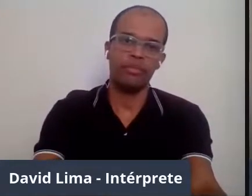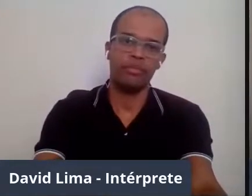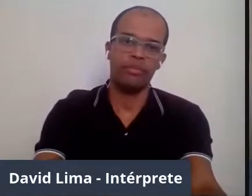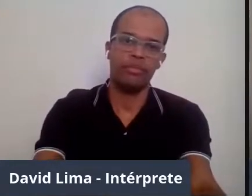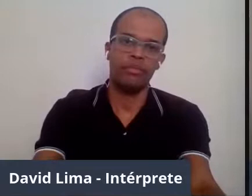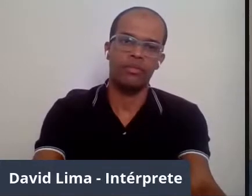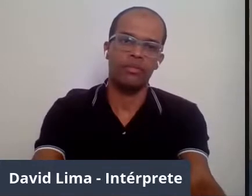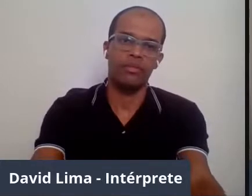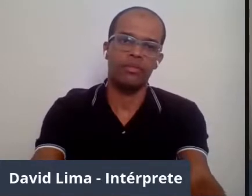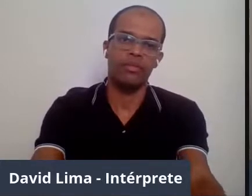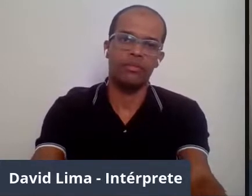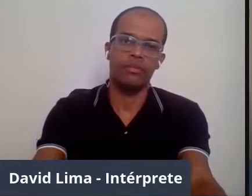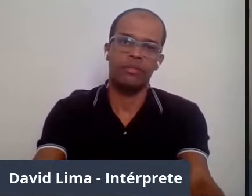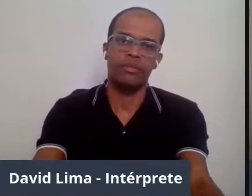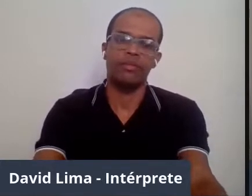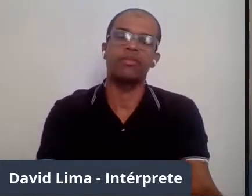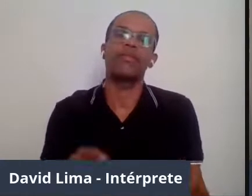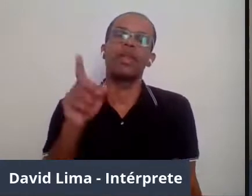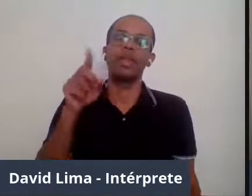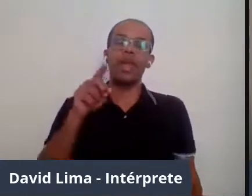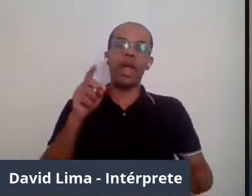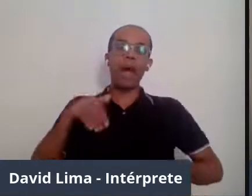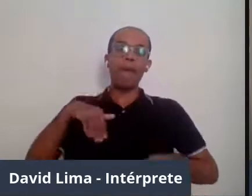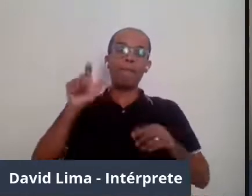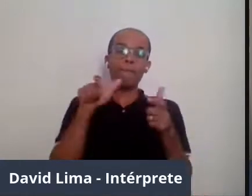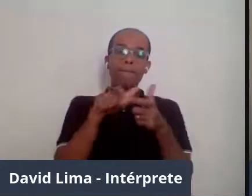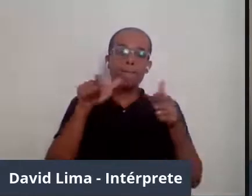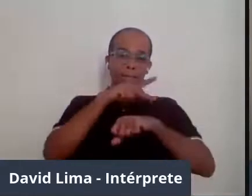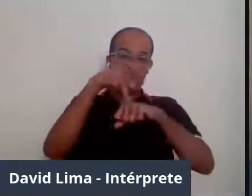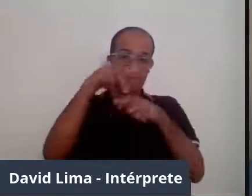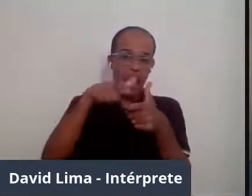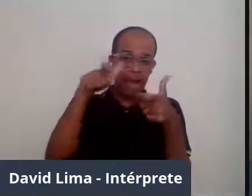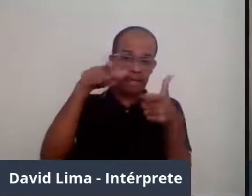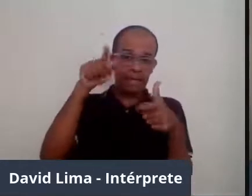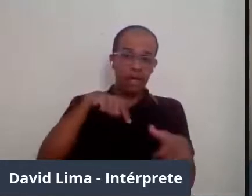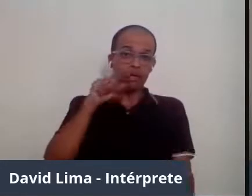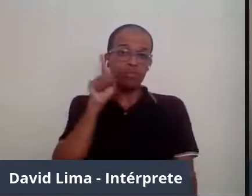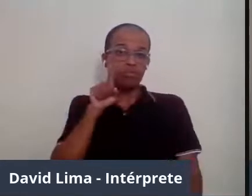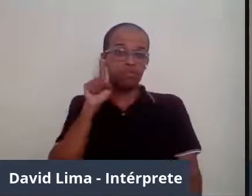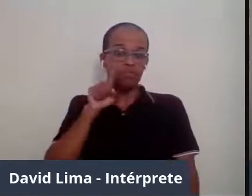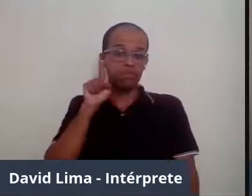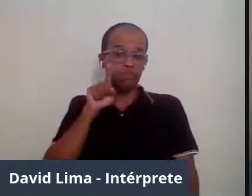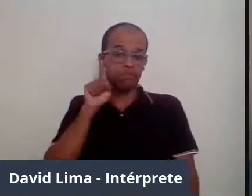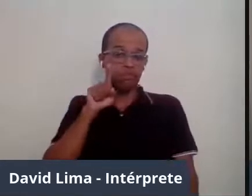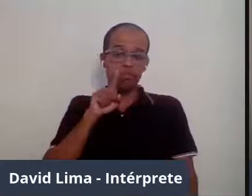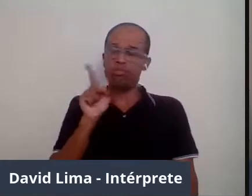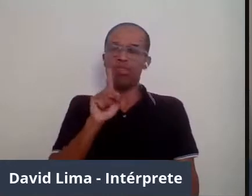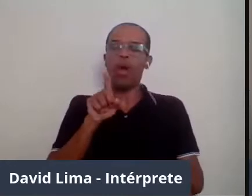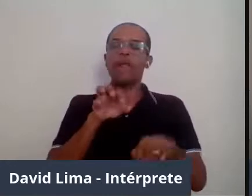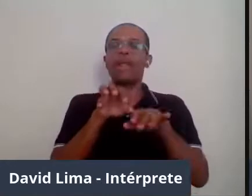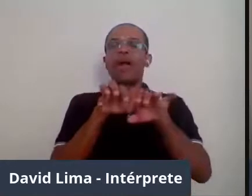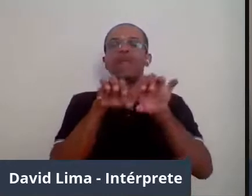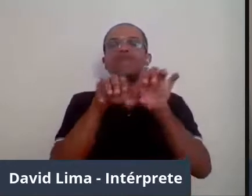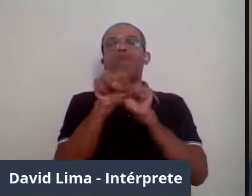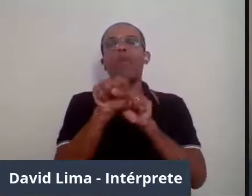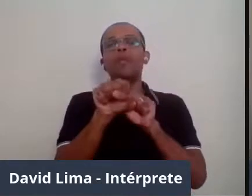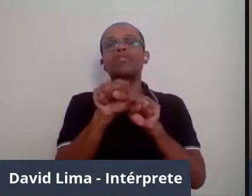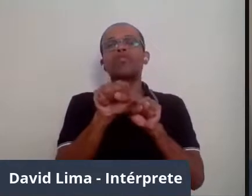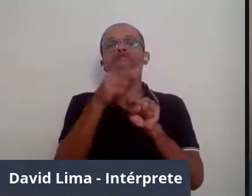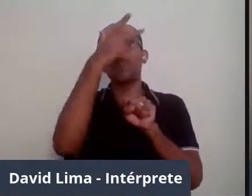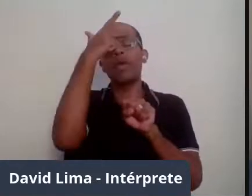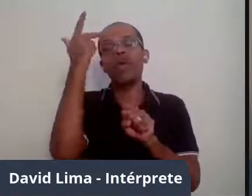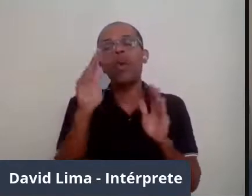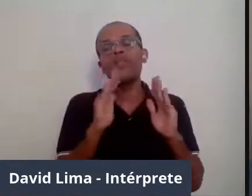internacional, mundial, que são os Estados Unidos, na verdade, devem a sua força não à formação de nacionais e locais, que